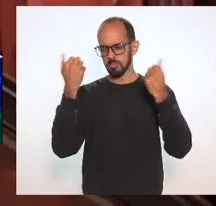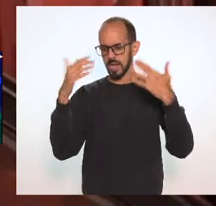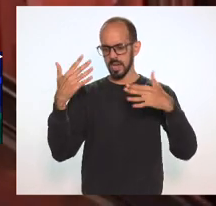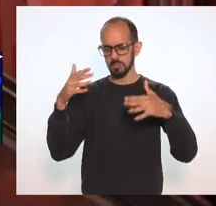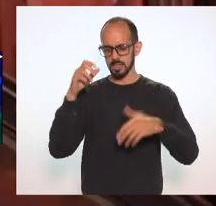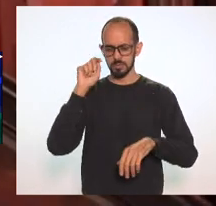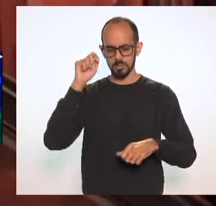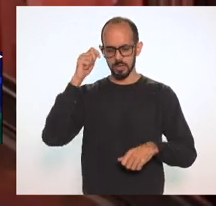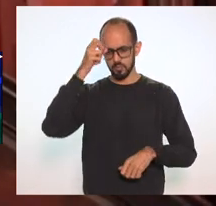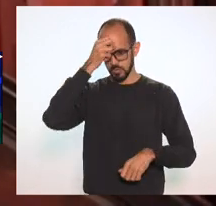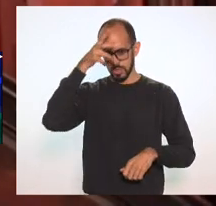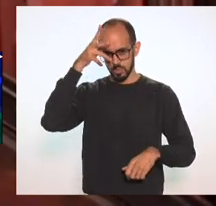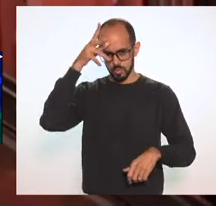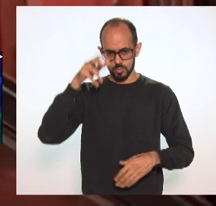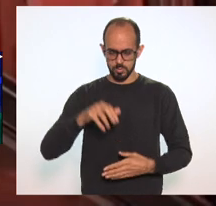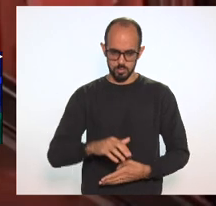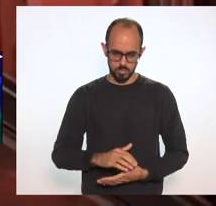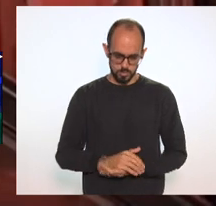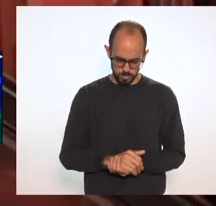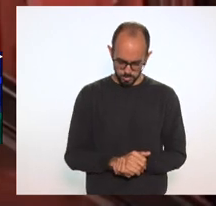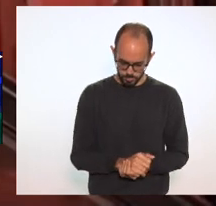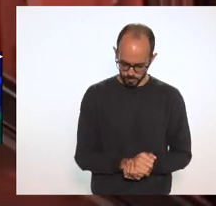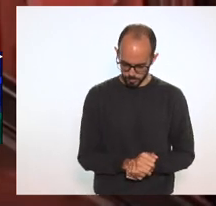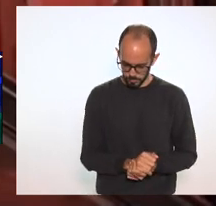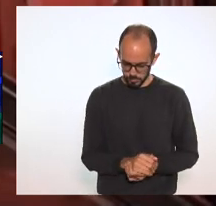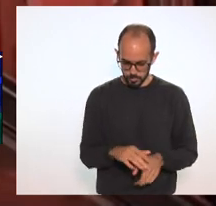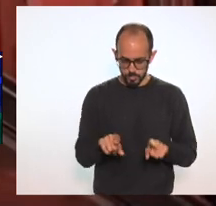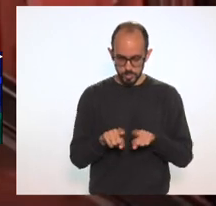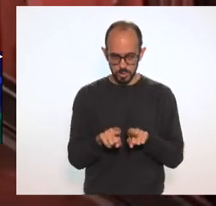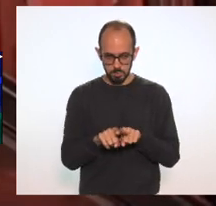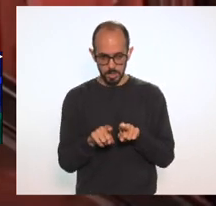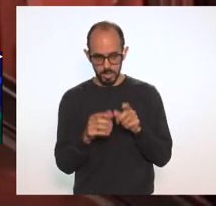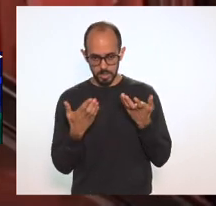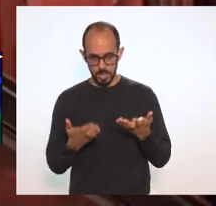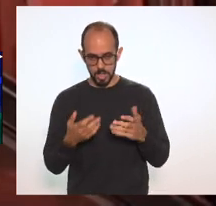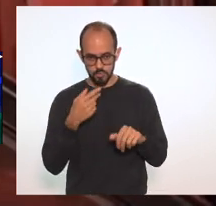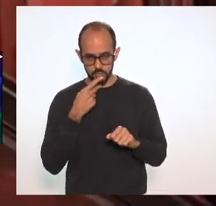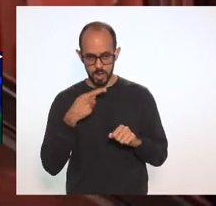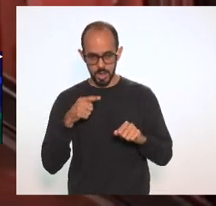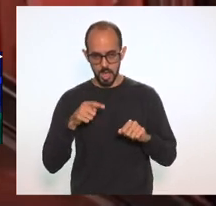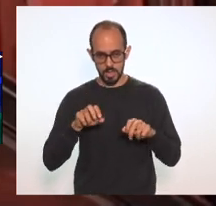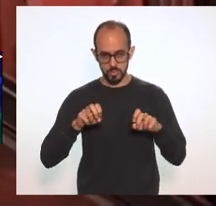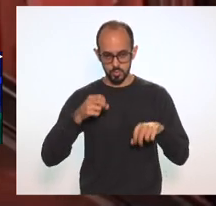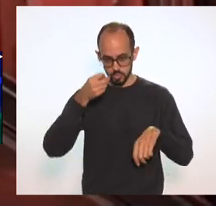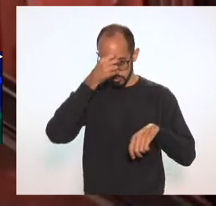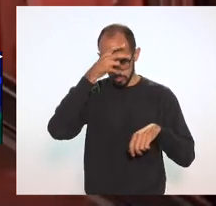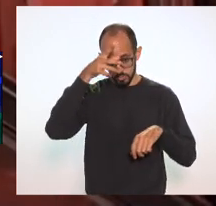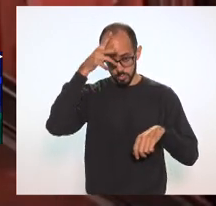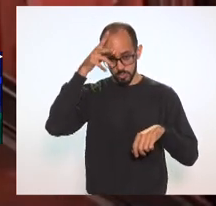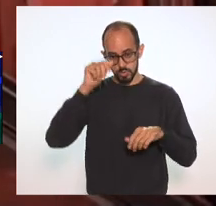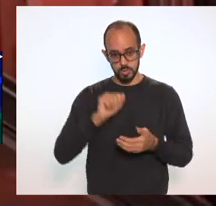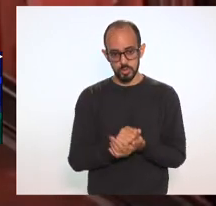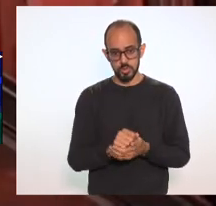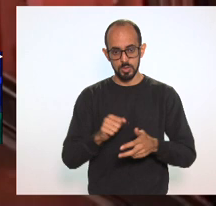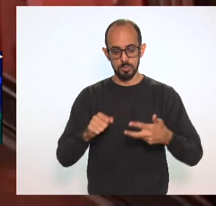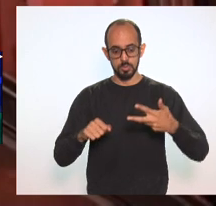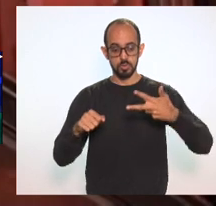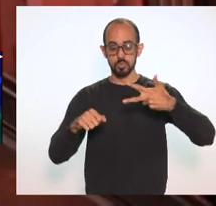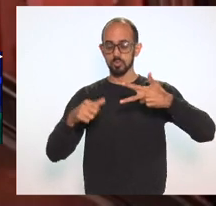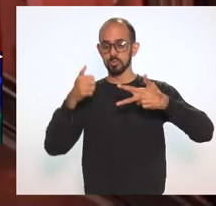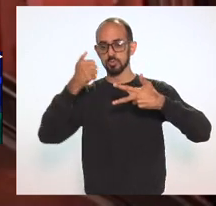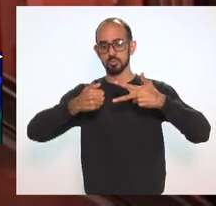Eduardo Paes aliás eu gostaria até de chamar atenção dos Municípios está esfera esfera Municipal